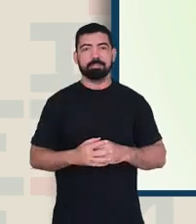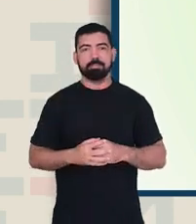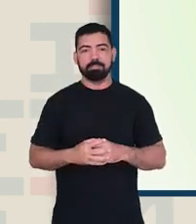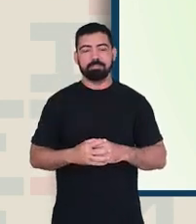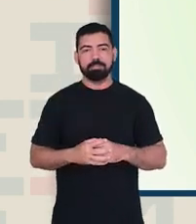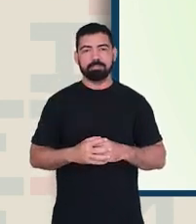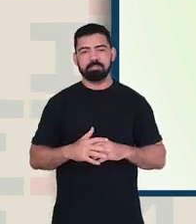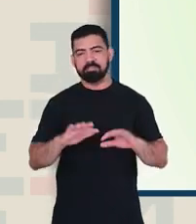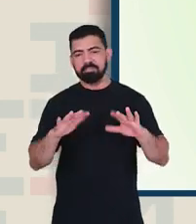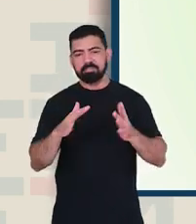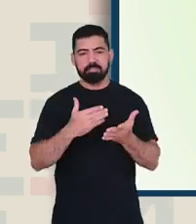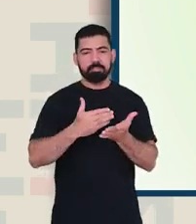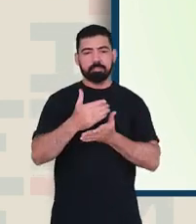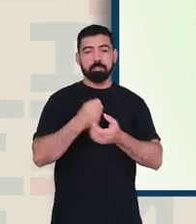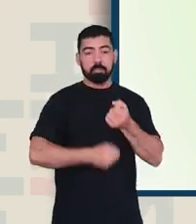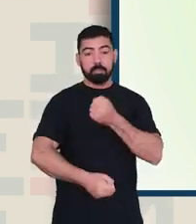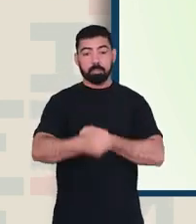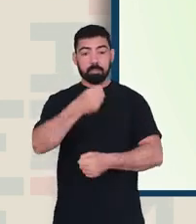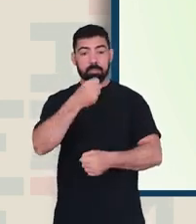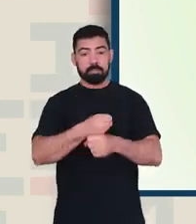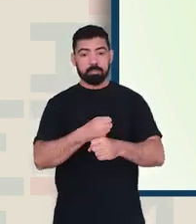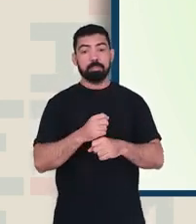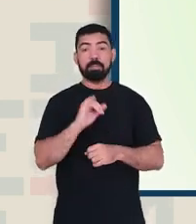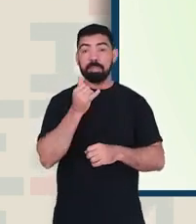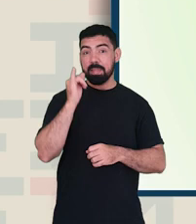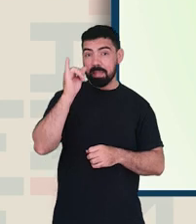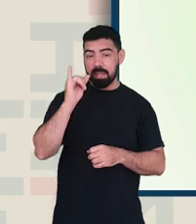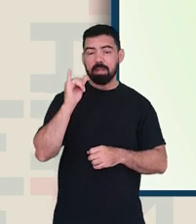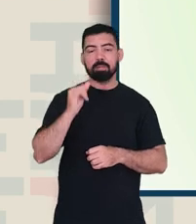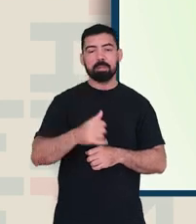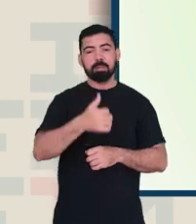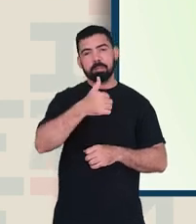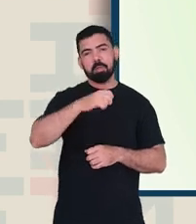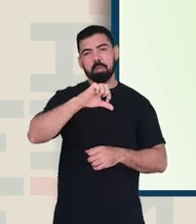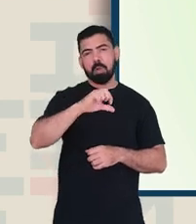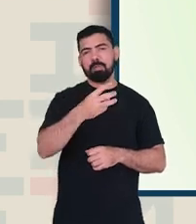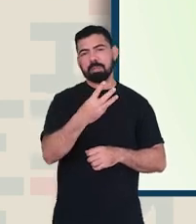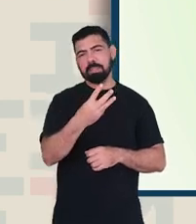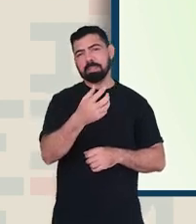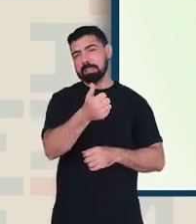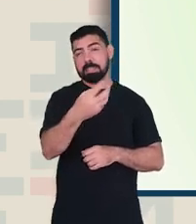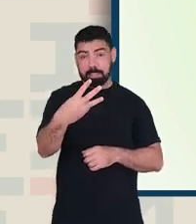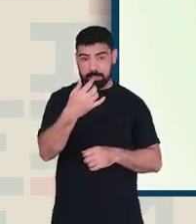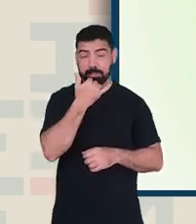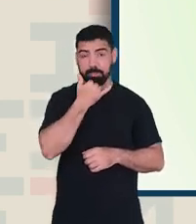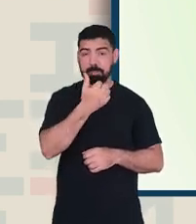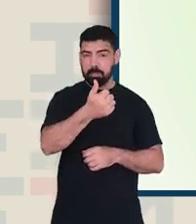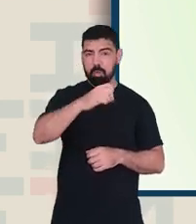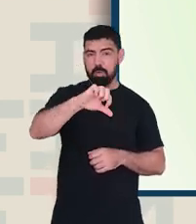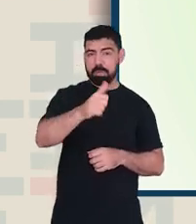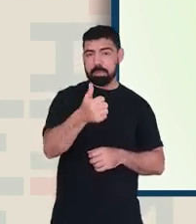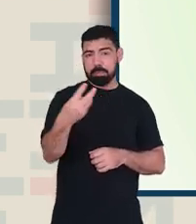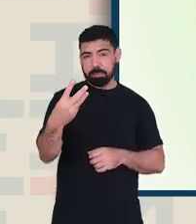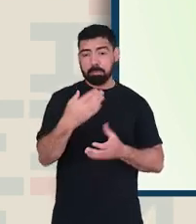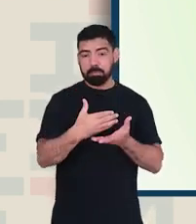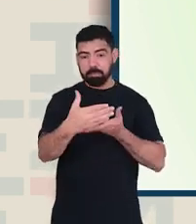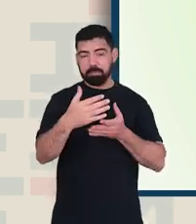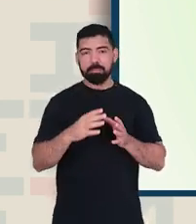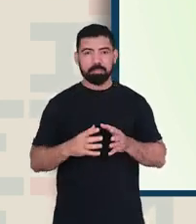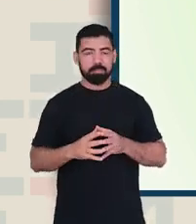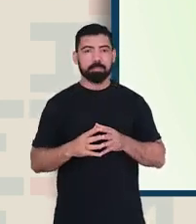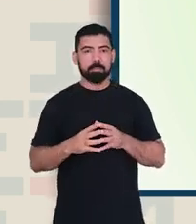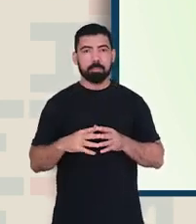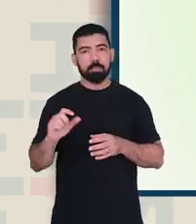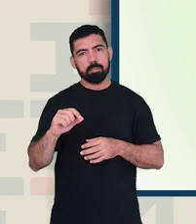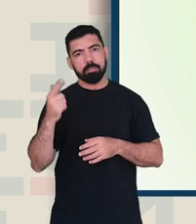Começou mais ou menos nas primeiras décadas de 1900. Tem toda uma condição histórica